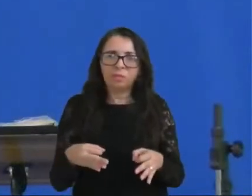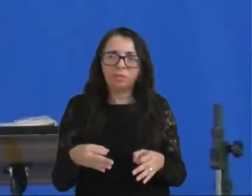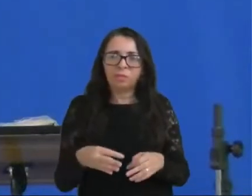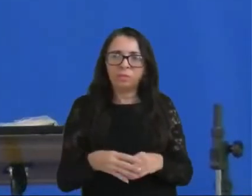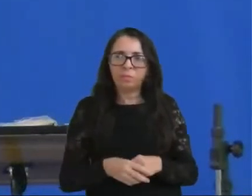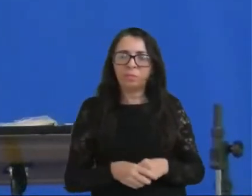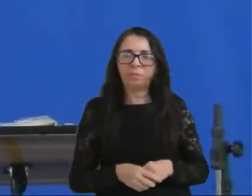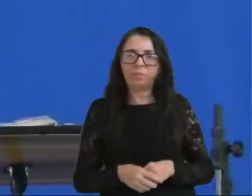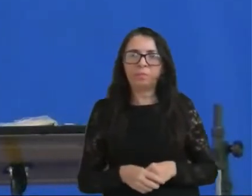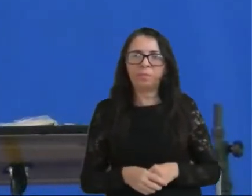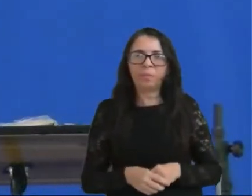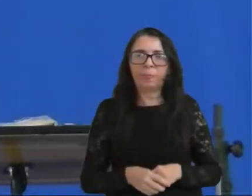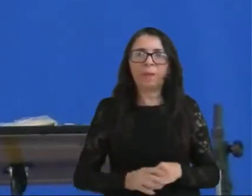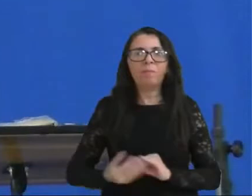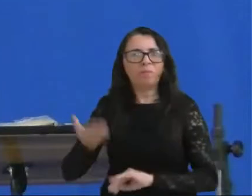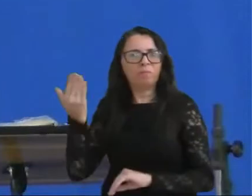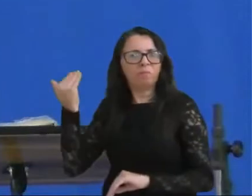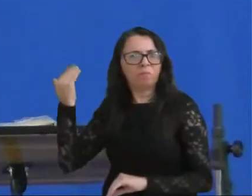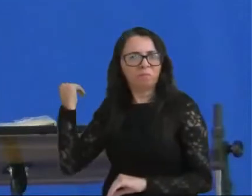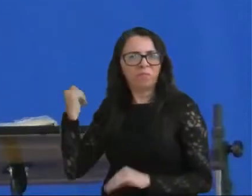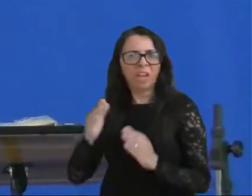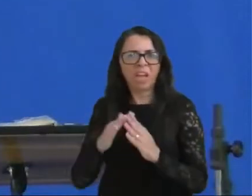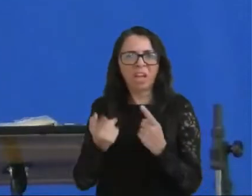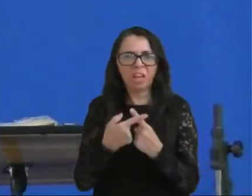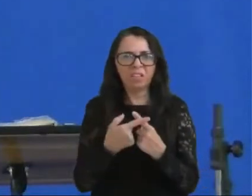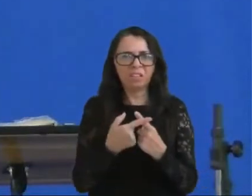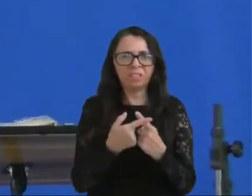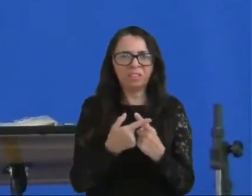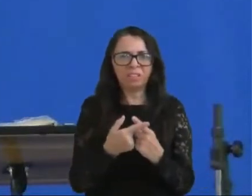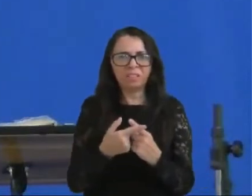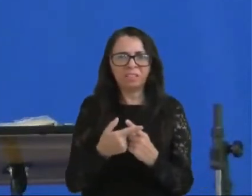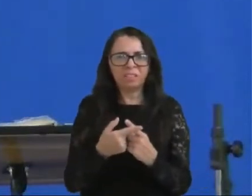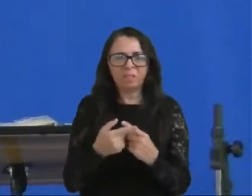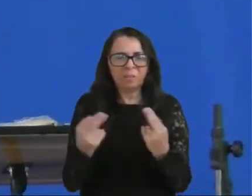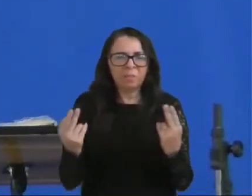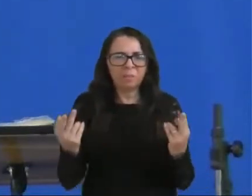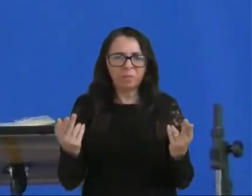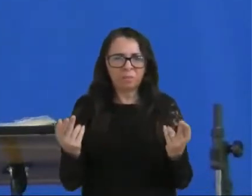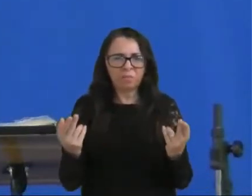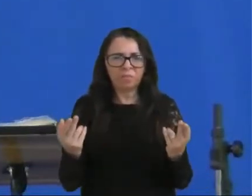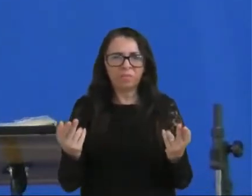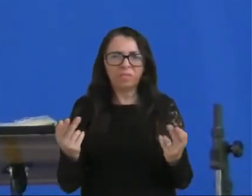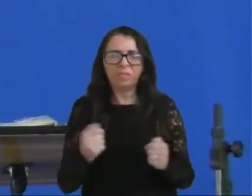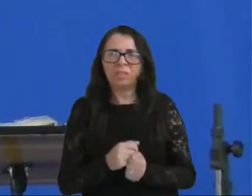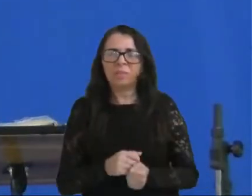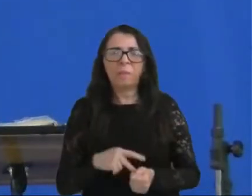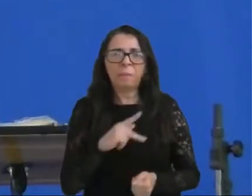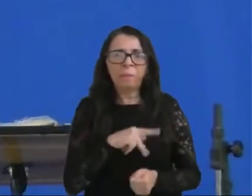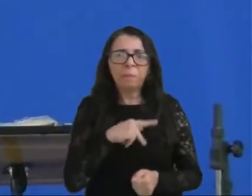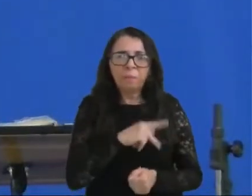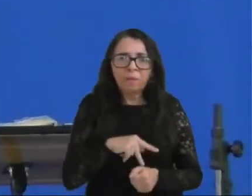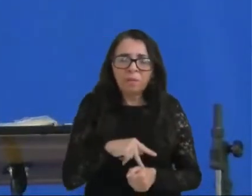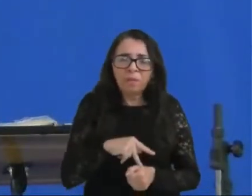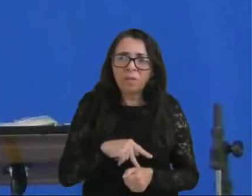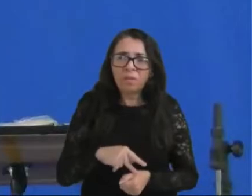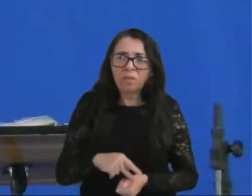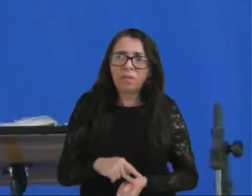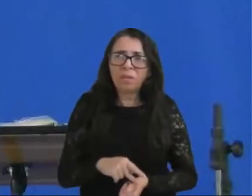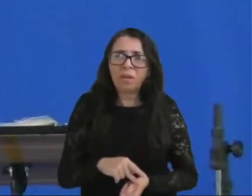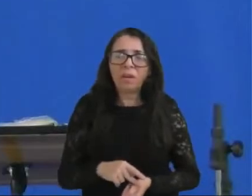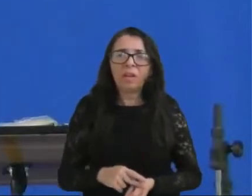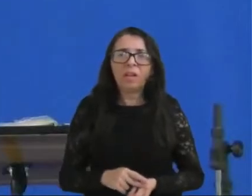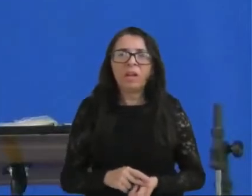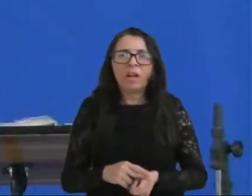cuidados, e Paulo foi alertando ao cuidado que no meio de vós terão lobos. Então elas começaram agora a cuidar da vida dos